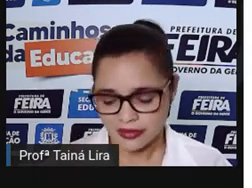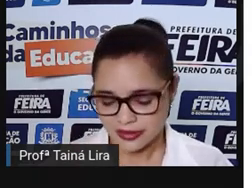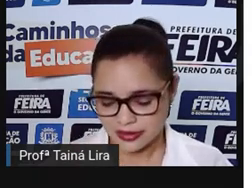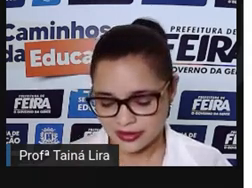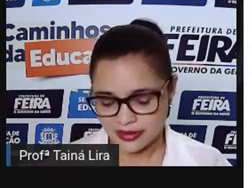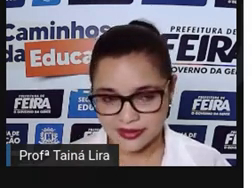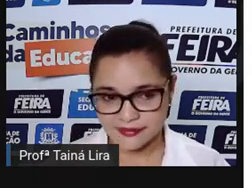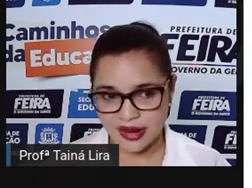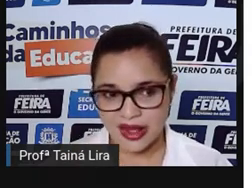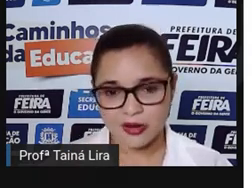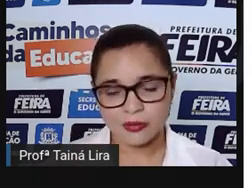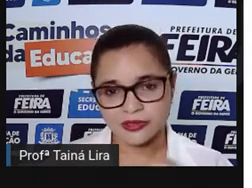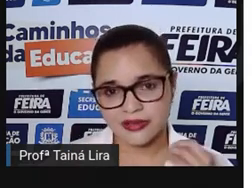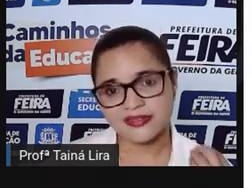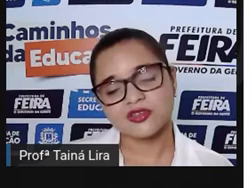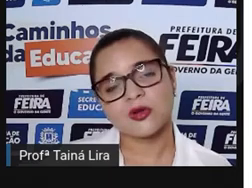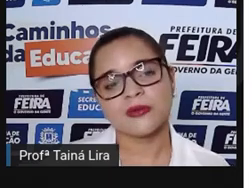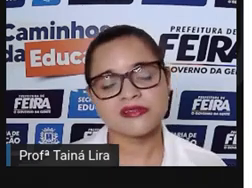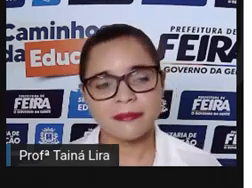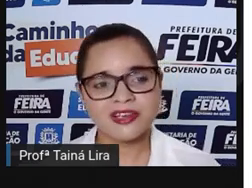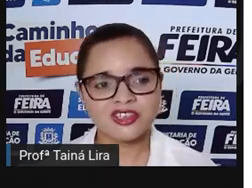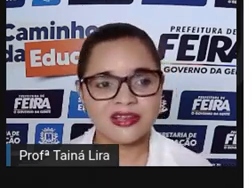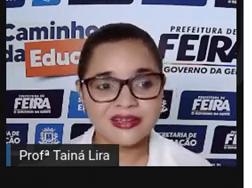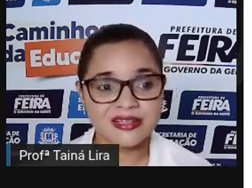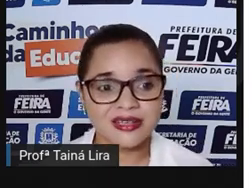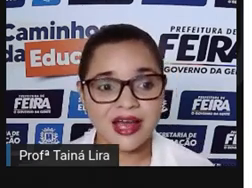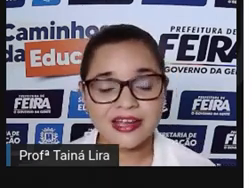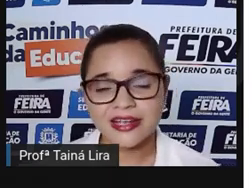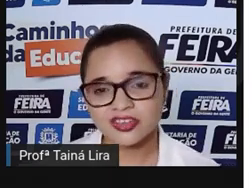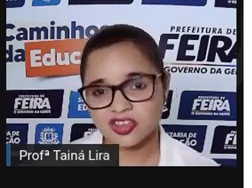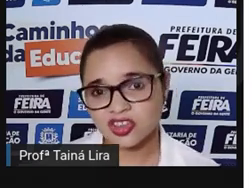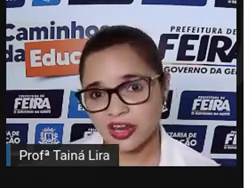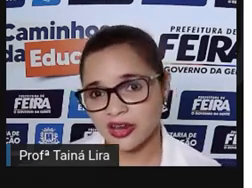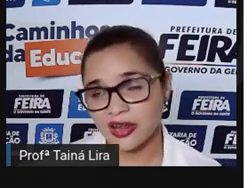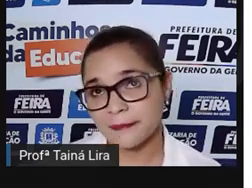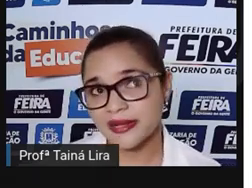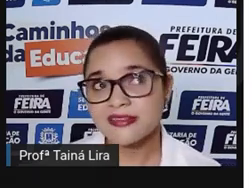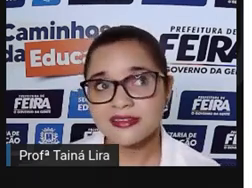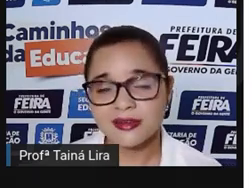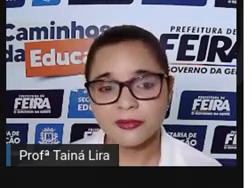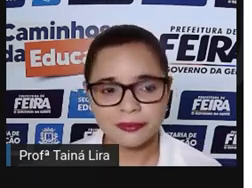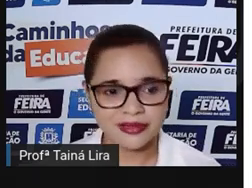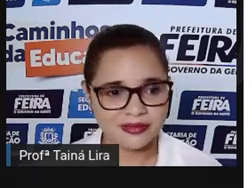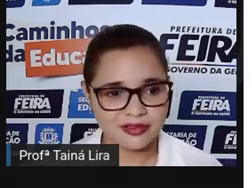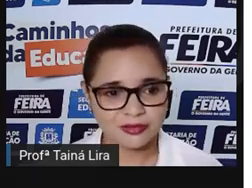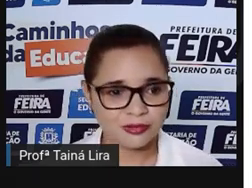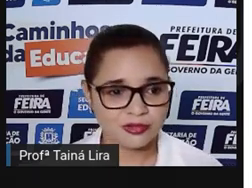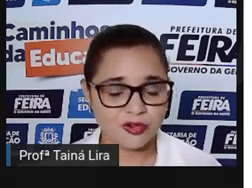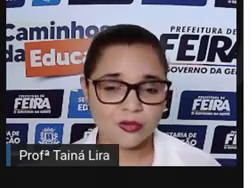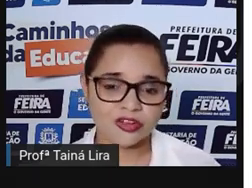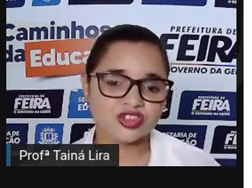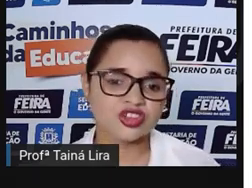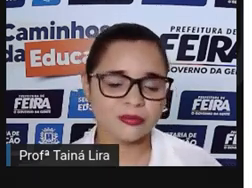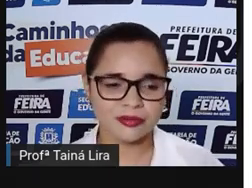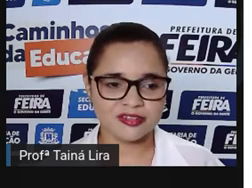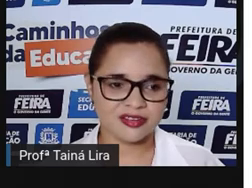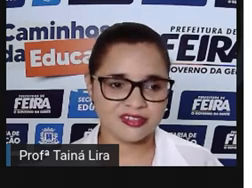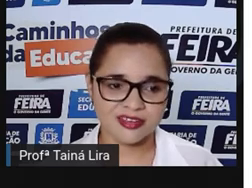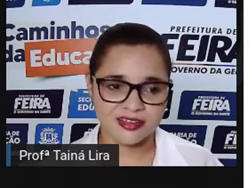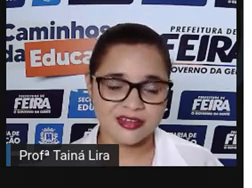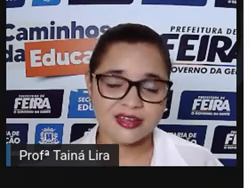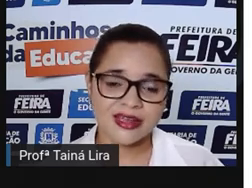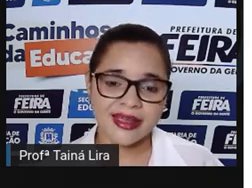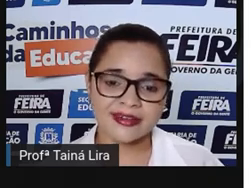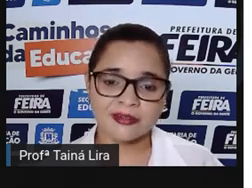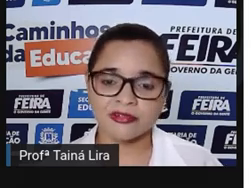Então, a comunicação já começou a partir daí. E a gente precisa compreender, segundo ano, algo que a gente não pode